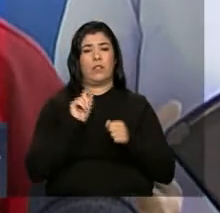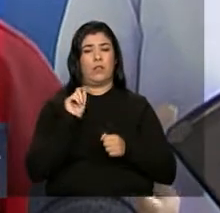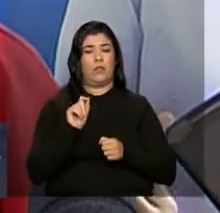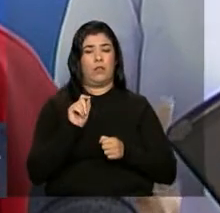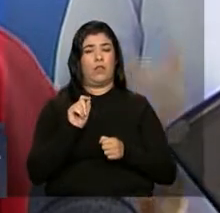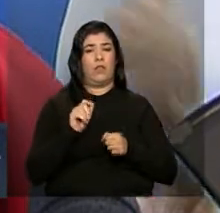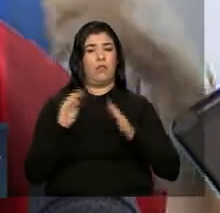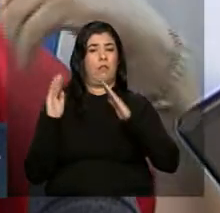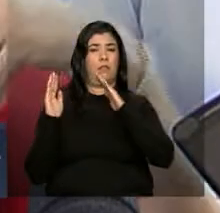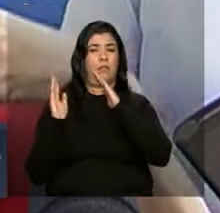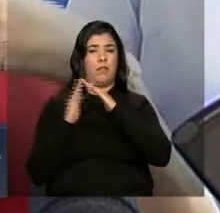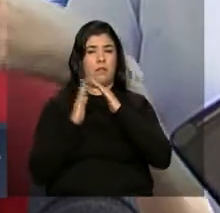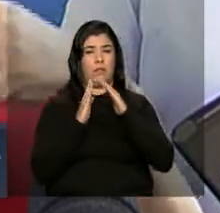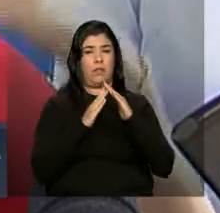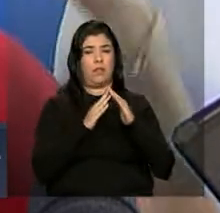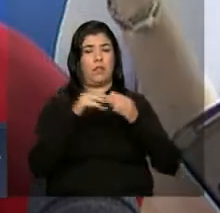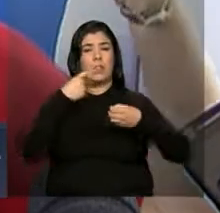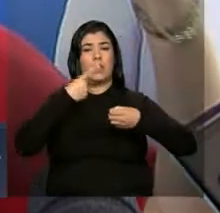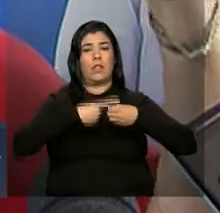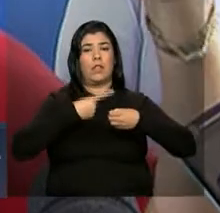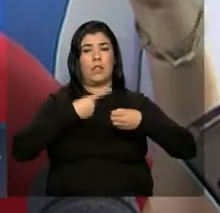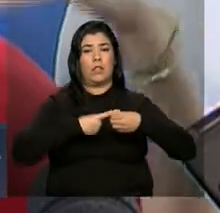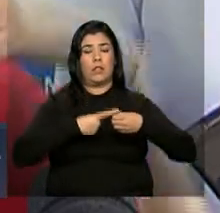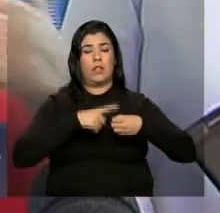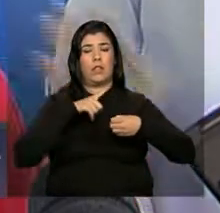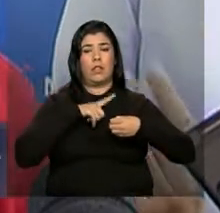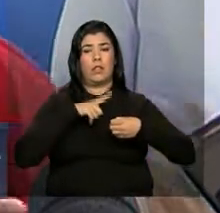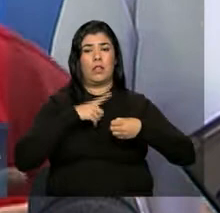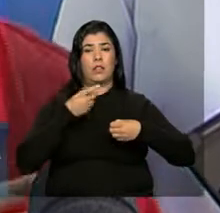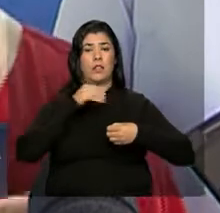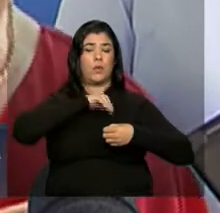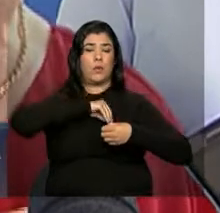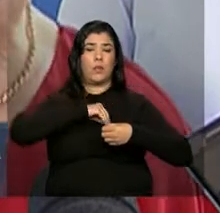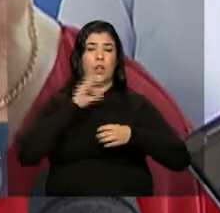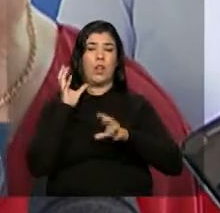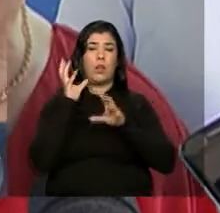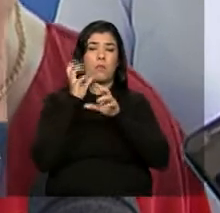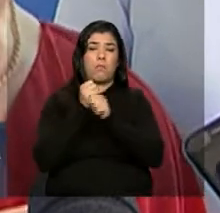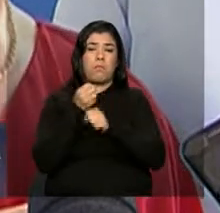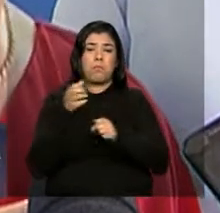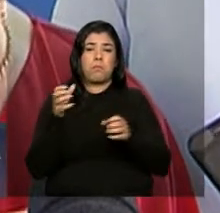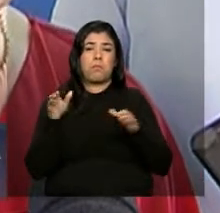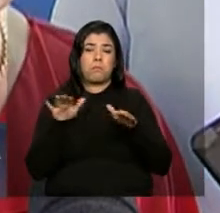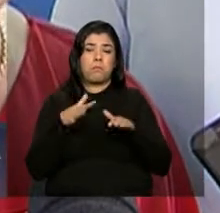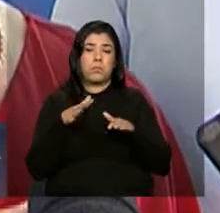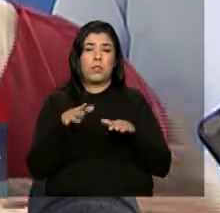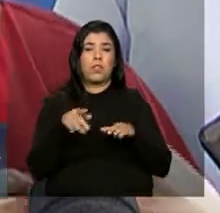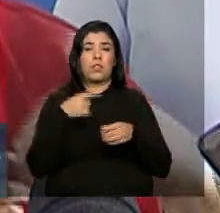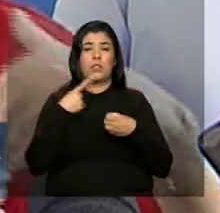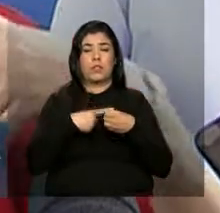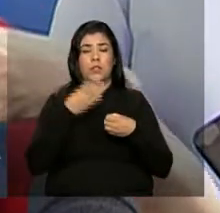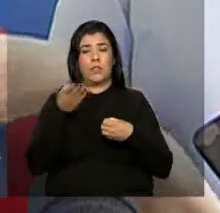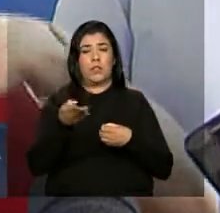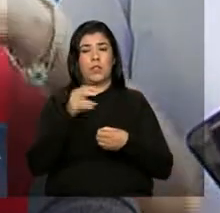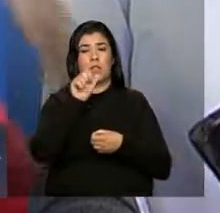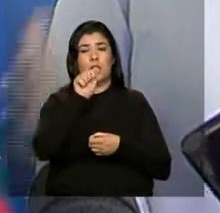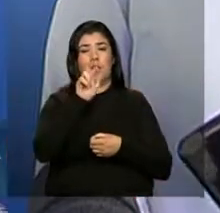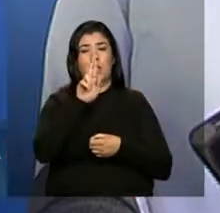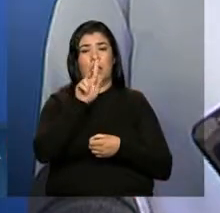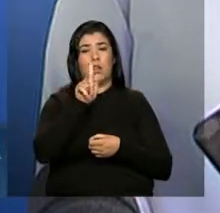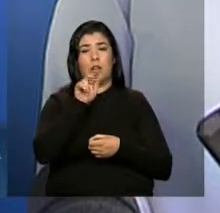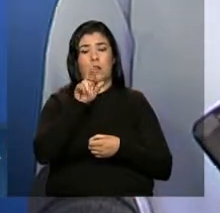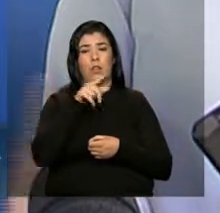essas moradias nas cidades médias, como é o caso aqui de Araguari, né? Tem um pouco